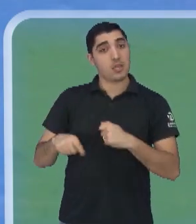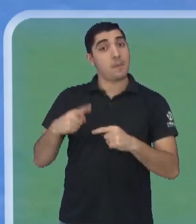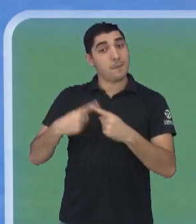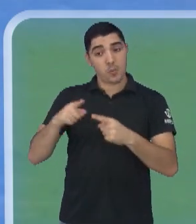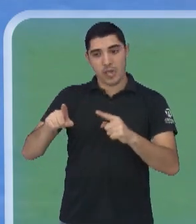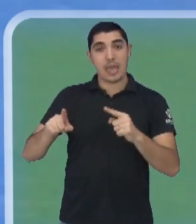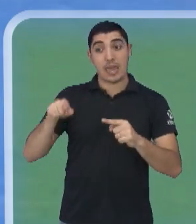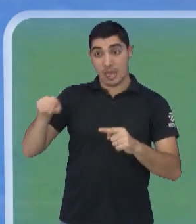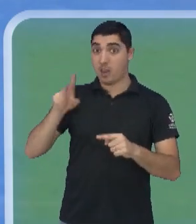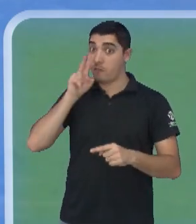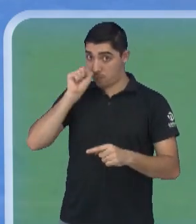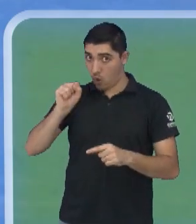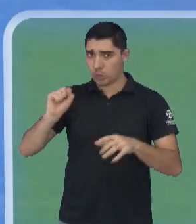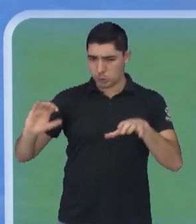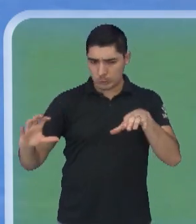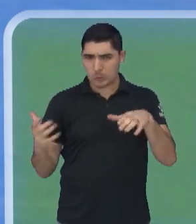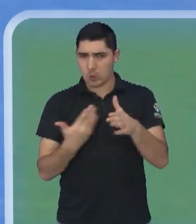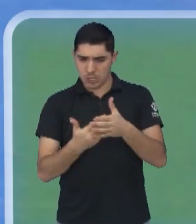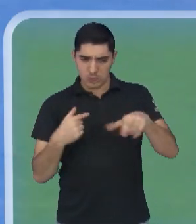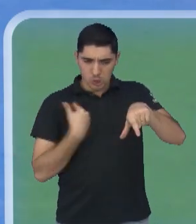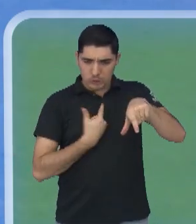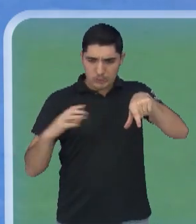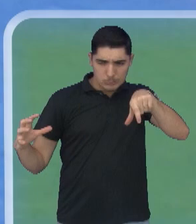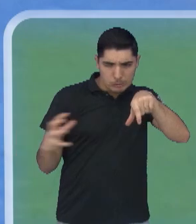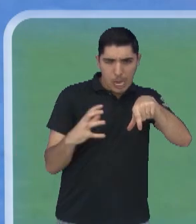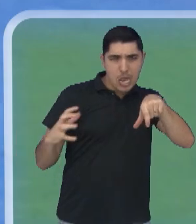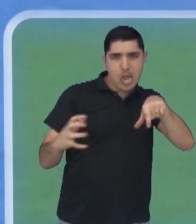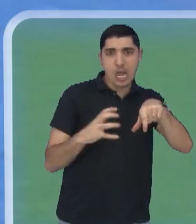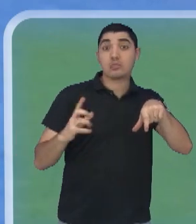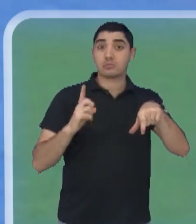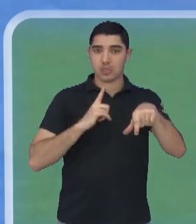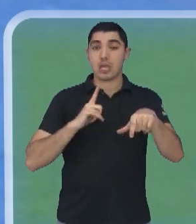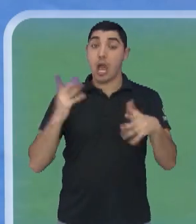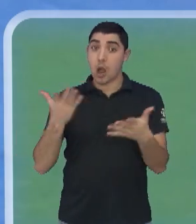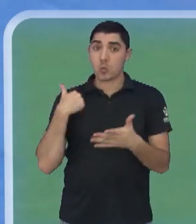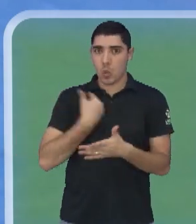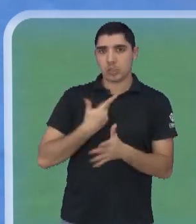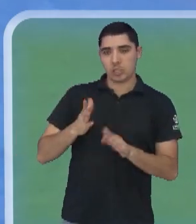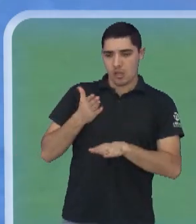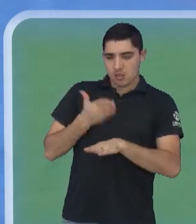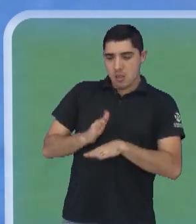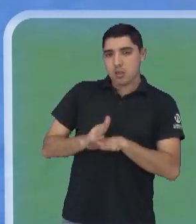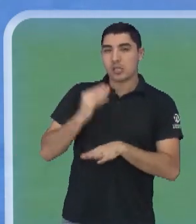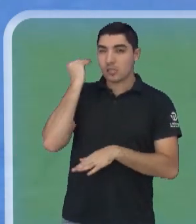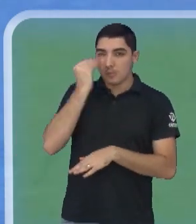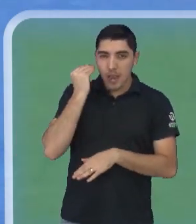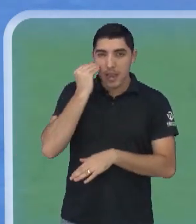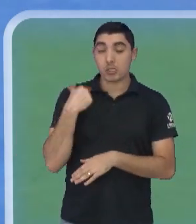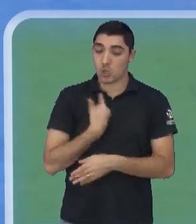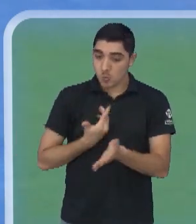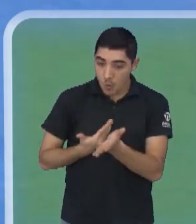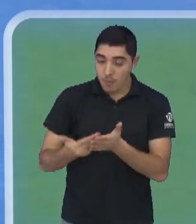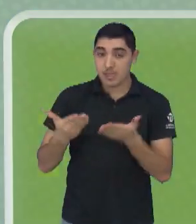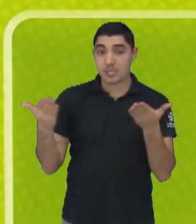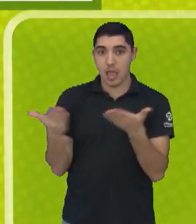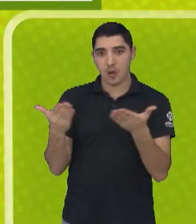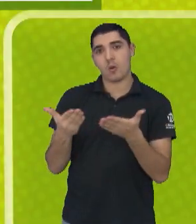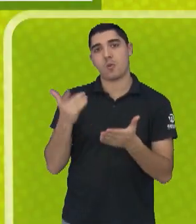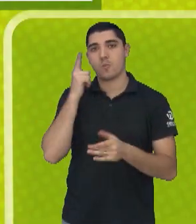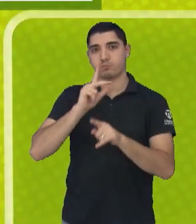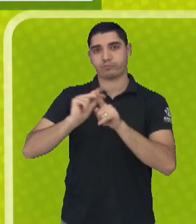em cima agressivo forte. Estamos treinando já para ver se a gente consegue explorar esse ponto fraco deles para começar a Liga Nacional com